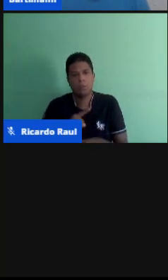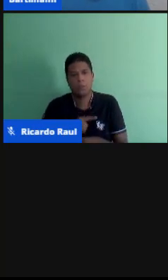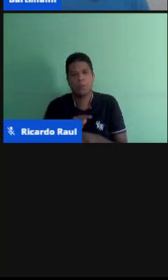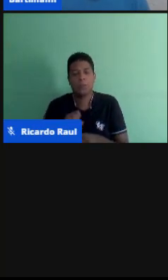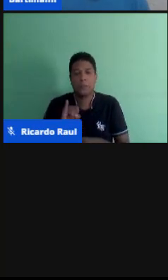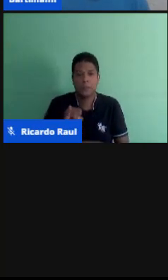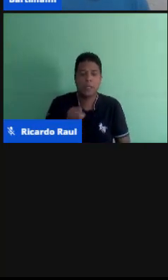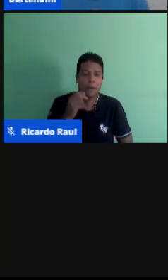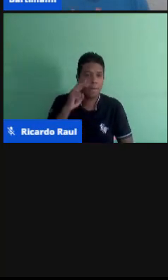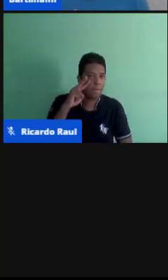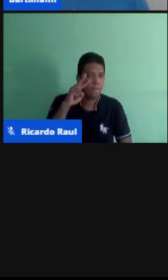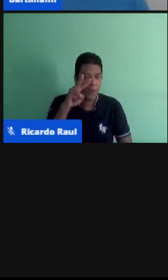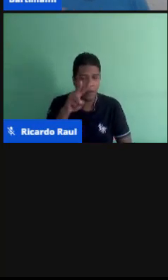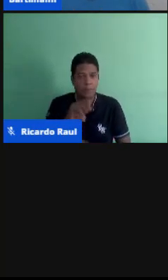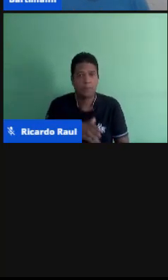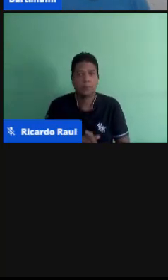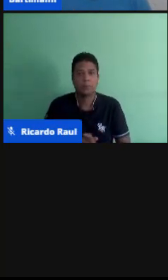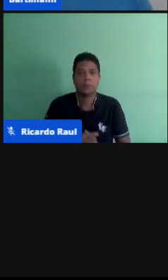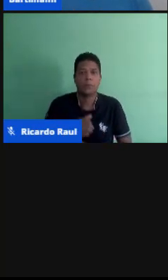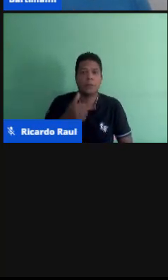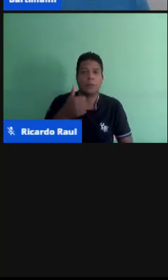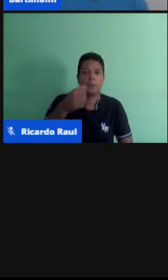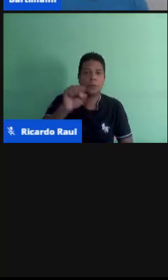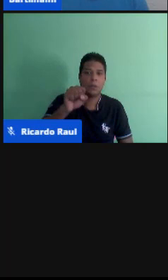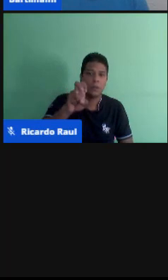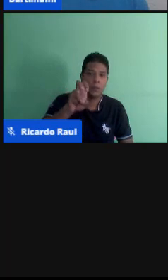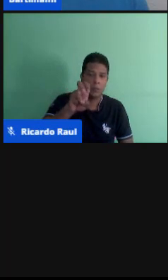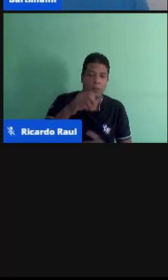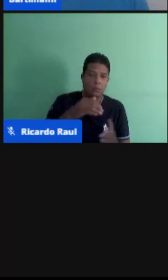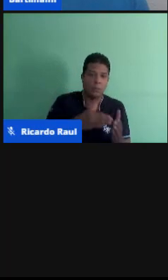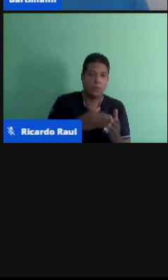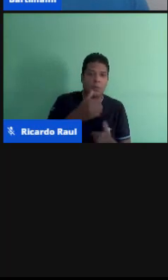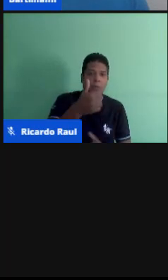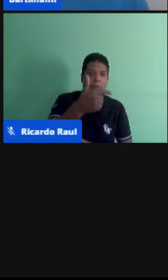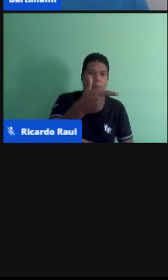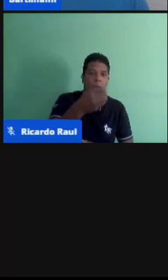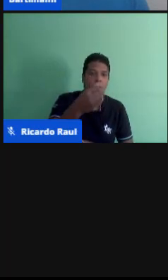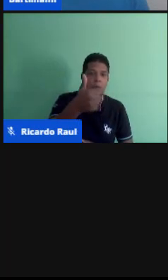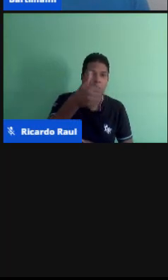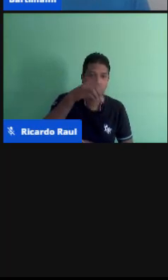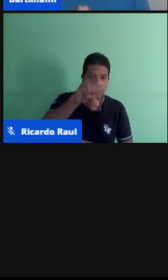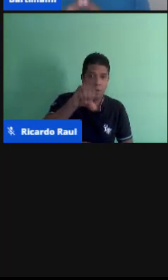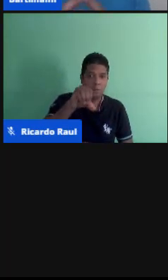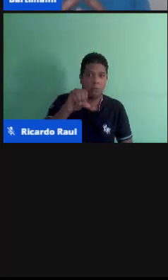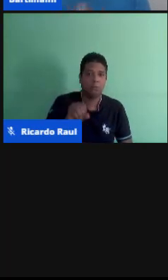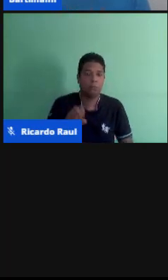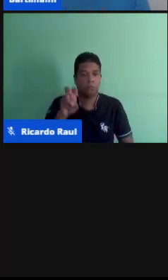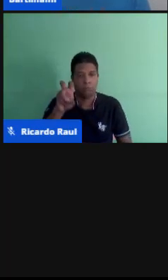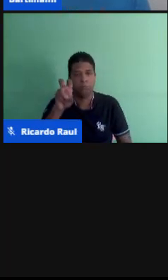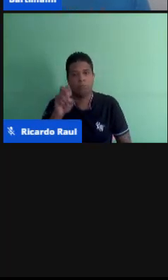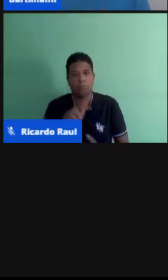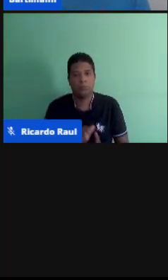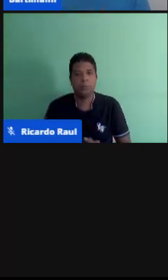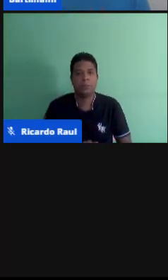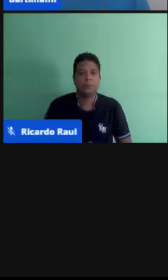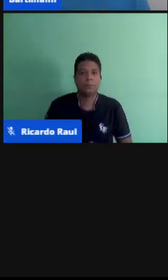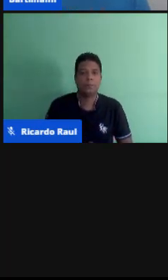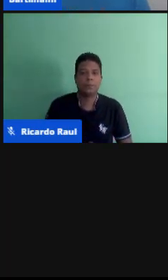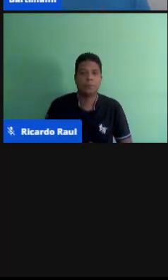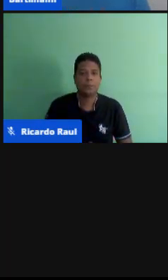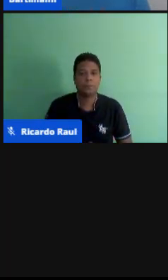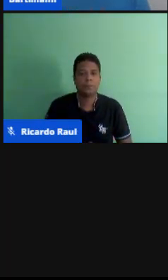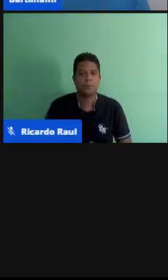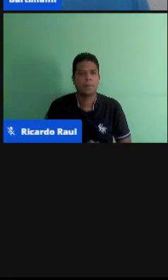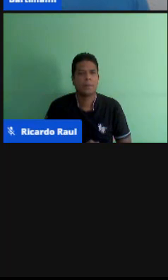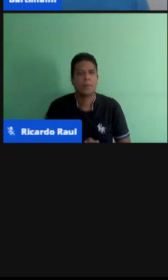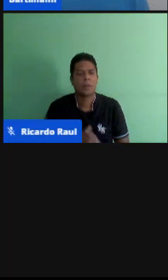dessa cobertura de 85 a 2019, que é o lançamento da coleção 5. E aí vem, eu